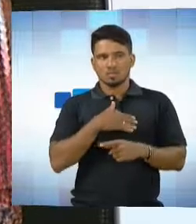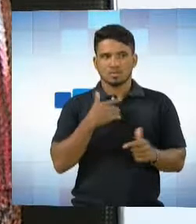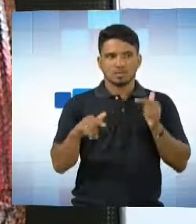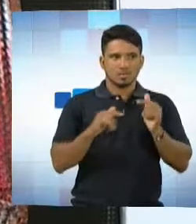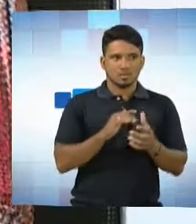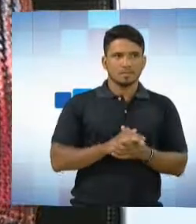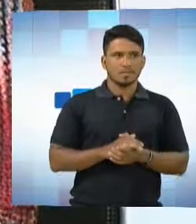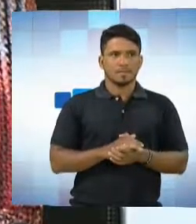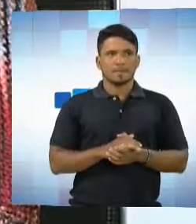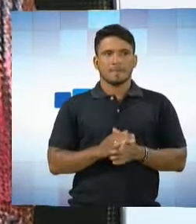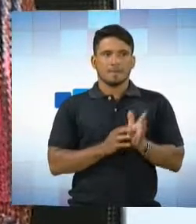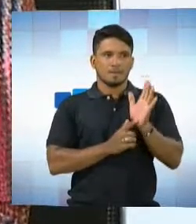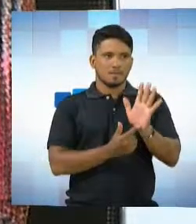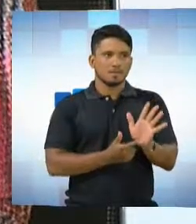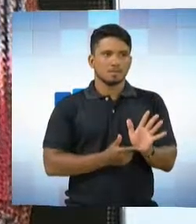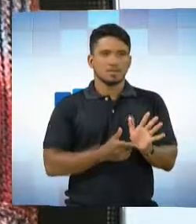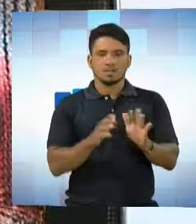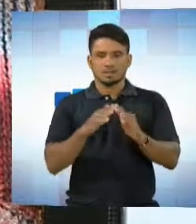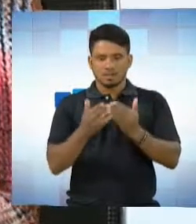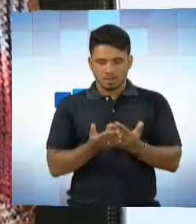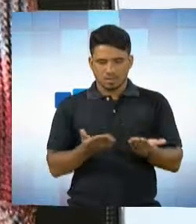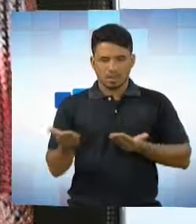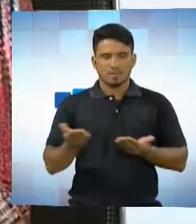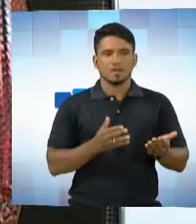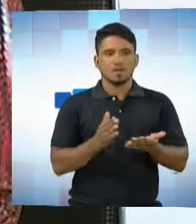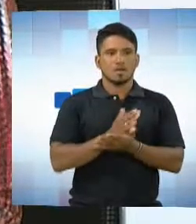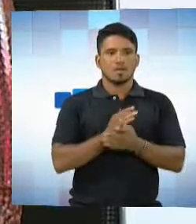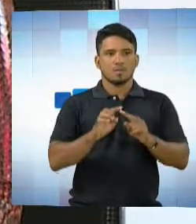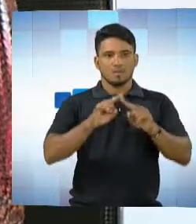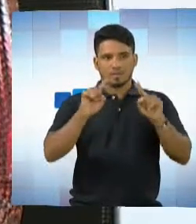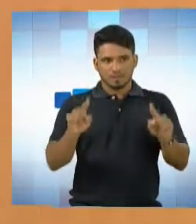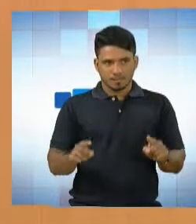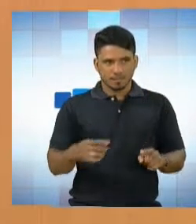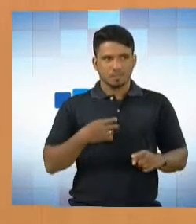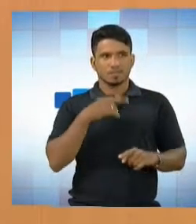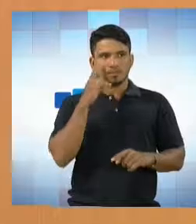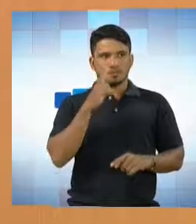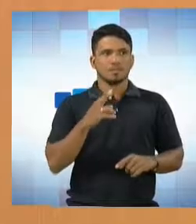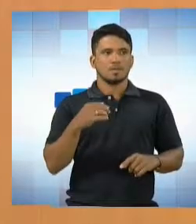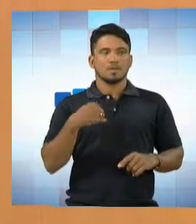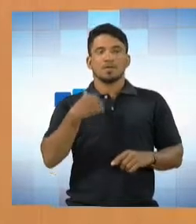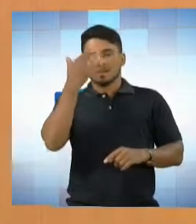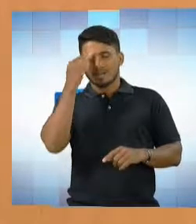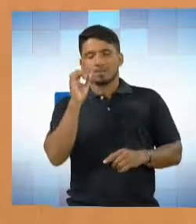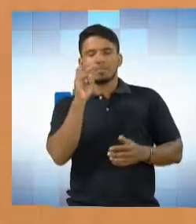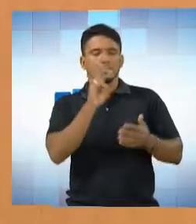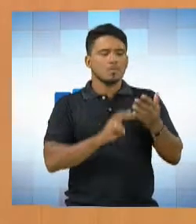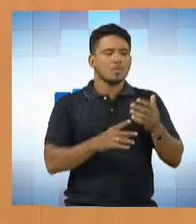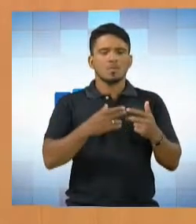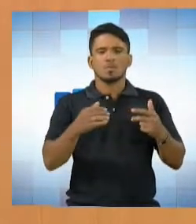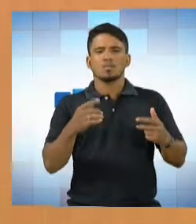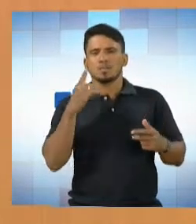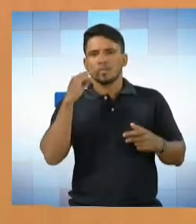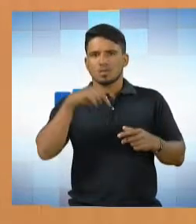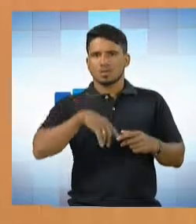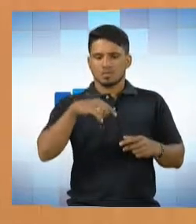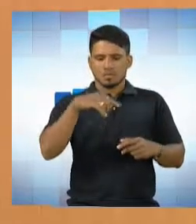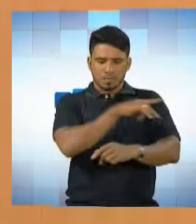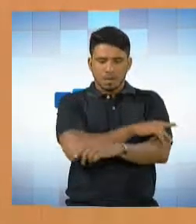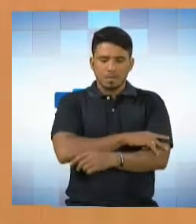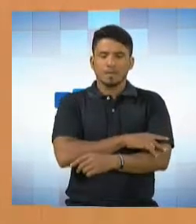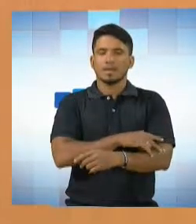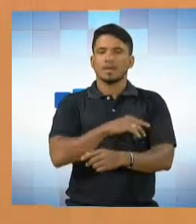trabalho, né? Estão mostrando os requerimentos, os projetos e a gente está acompanhando. Aí fora isso eu tento ler alguma coisa nacional, porque aqui eu já acompanho de